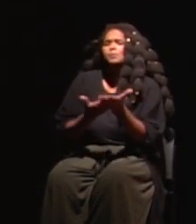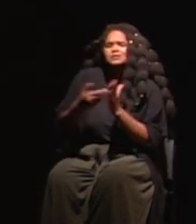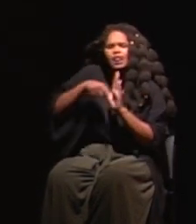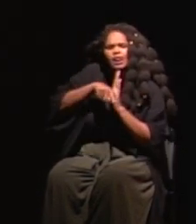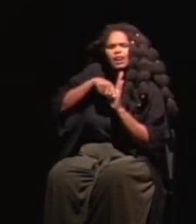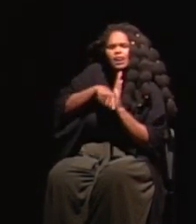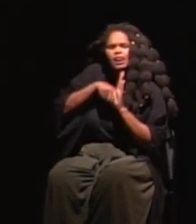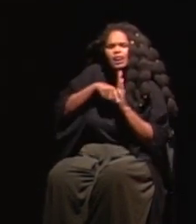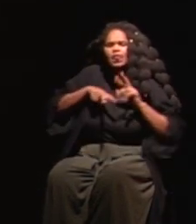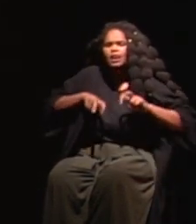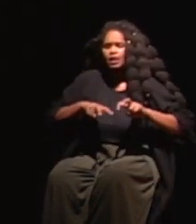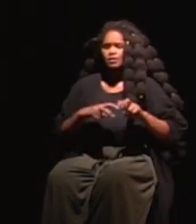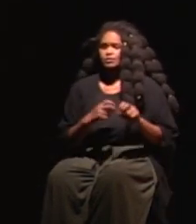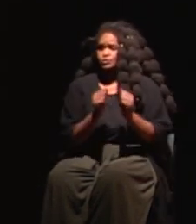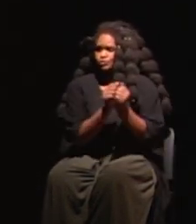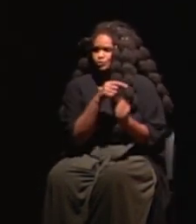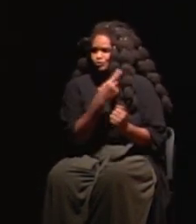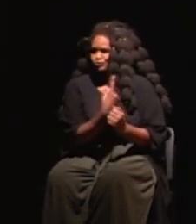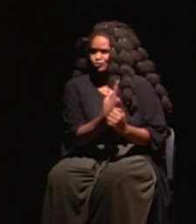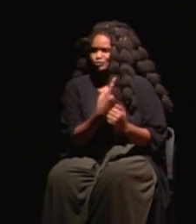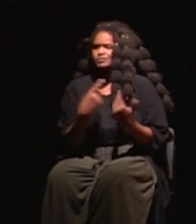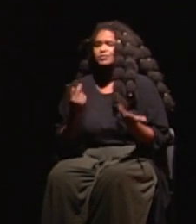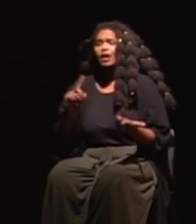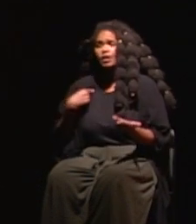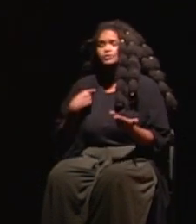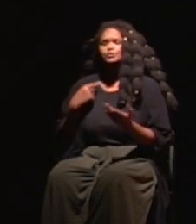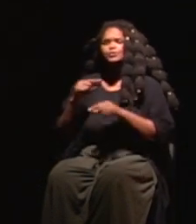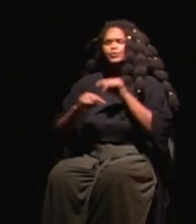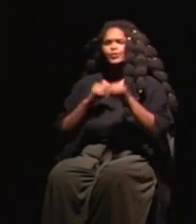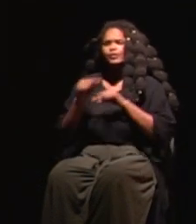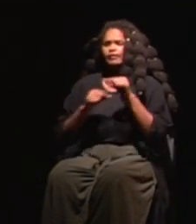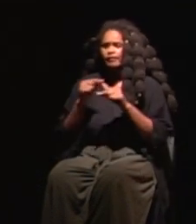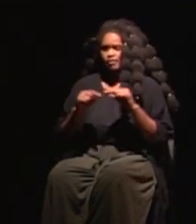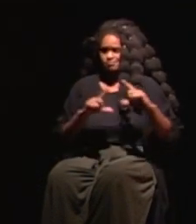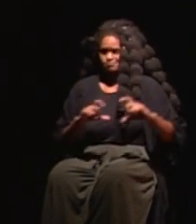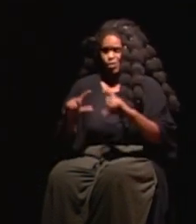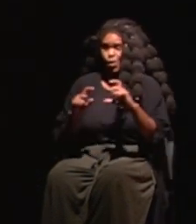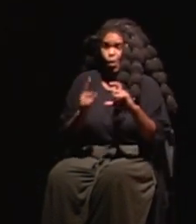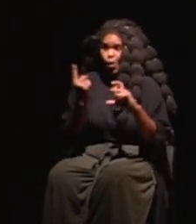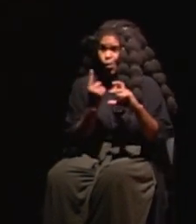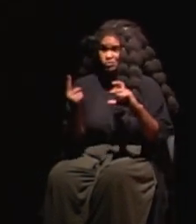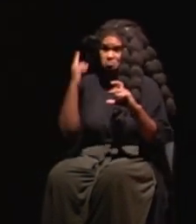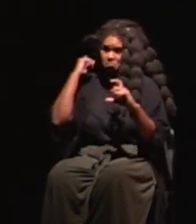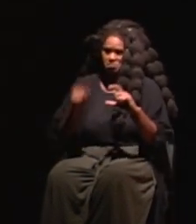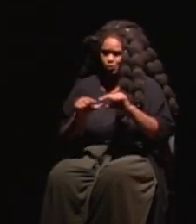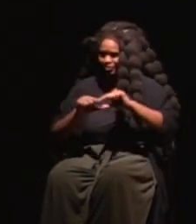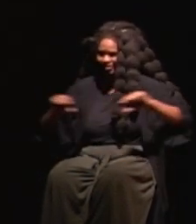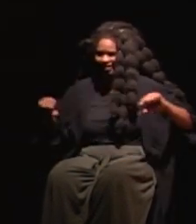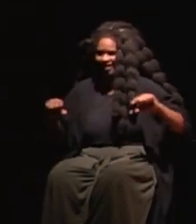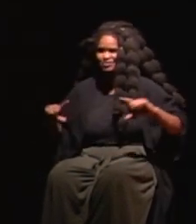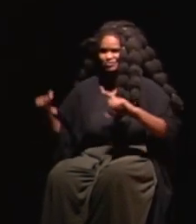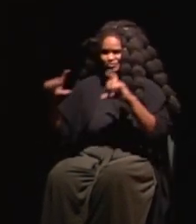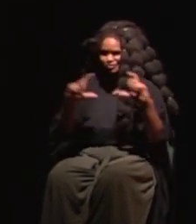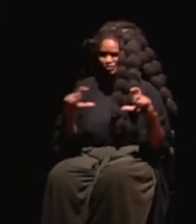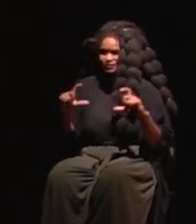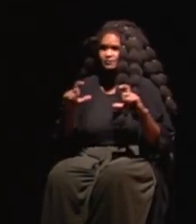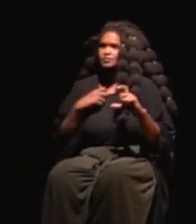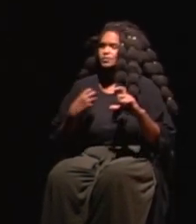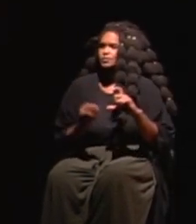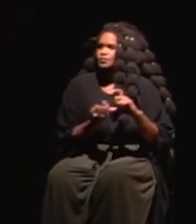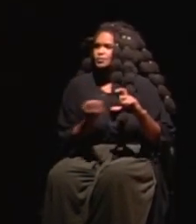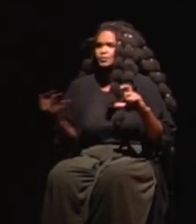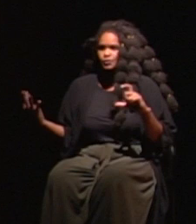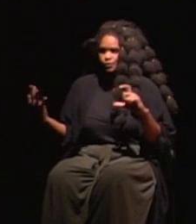pesquisar, né, eu e a Helena juntos. A gente olha esses 11 mil negativos que ela deixou, cerca de 11 mil negativos, é bastante